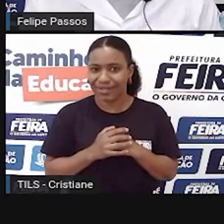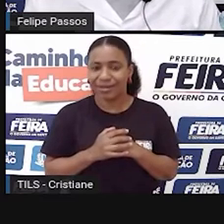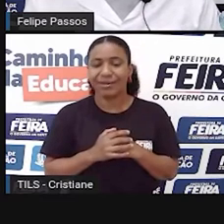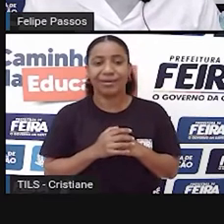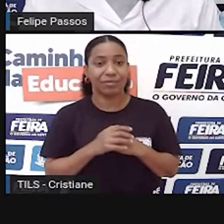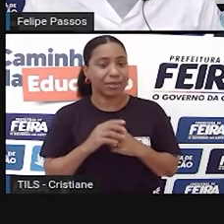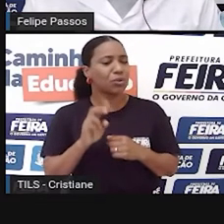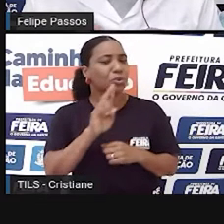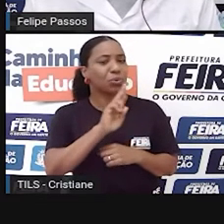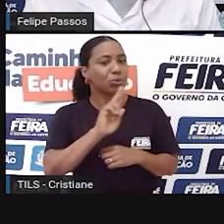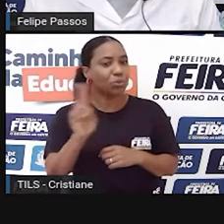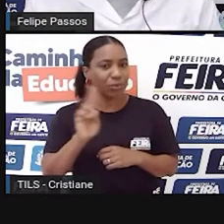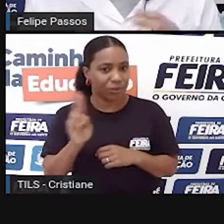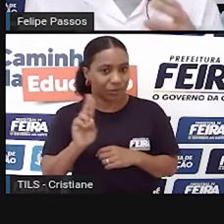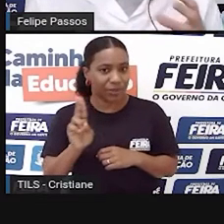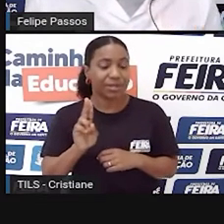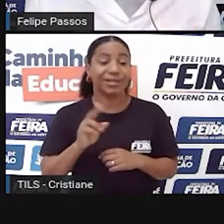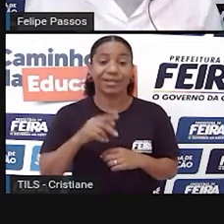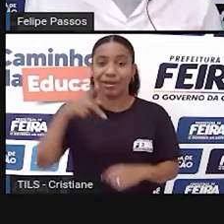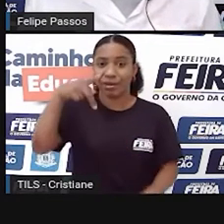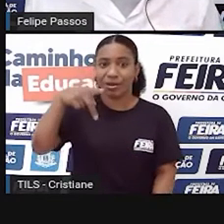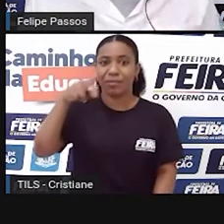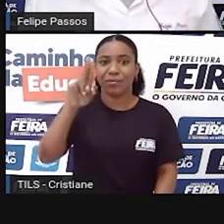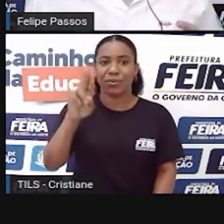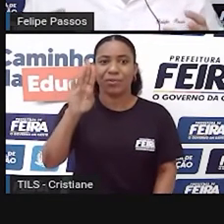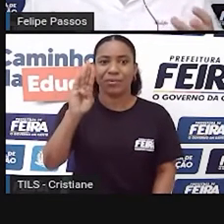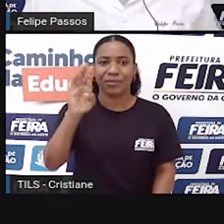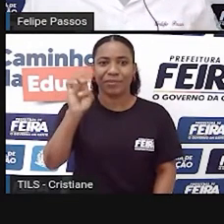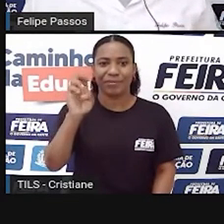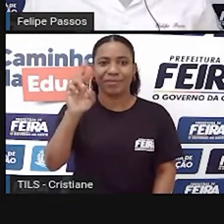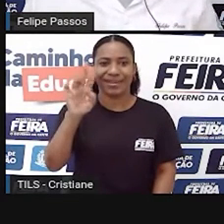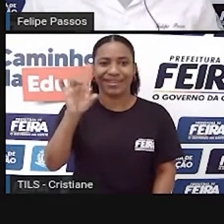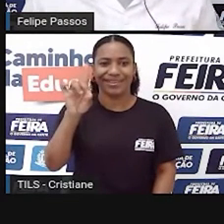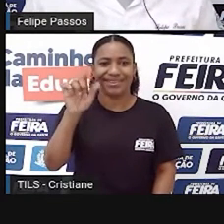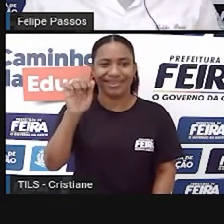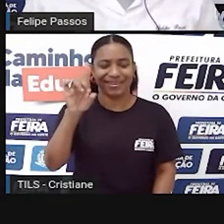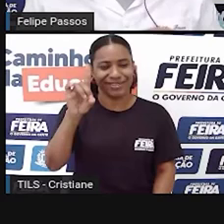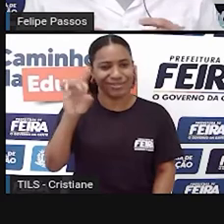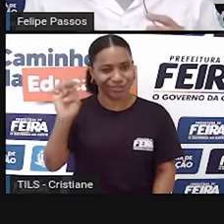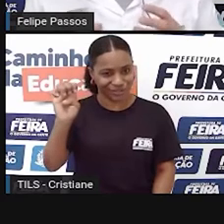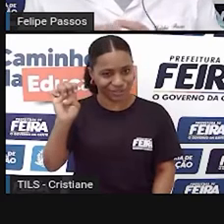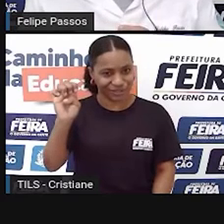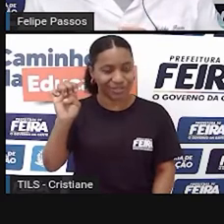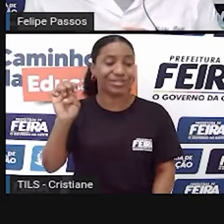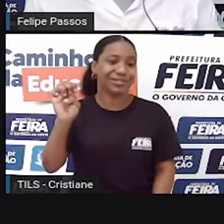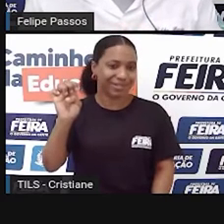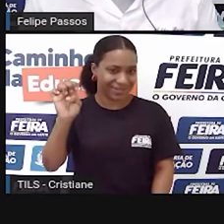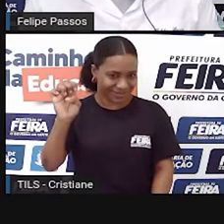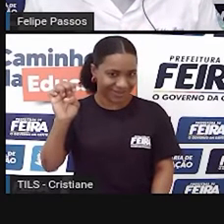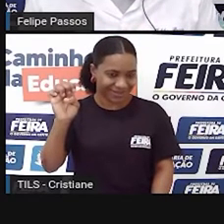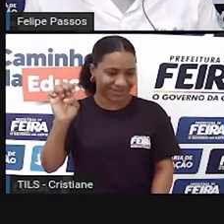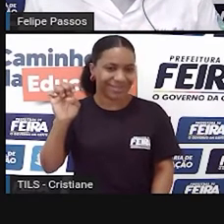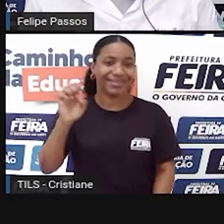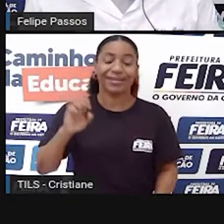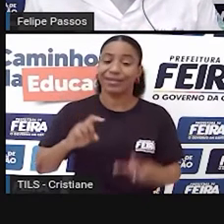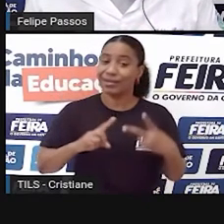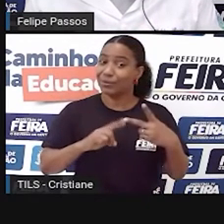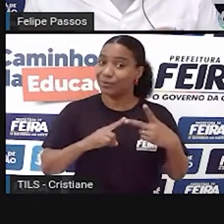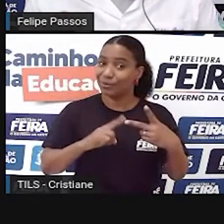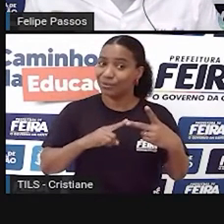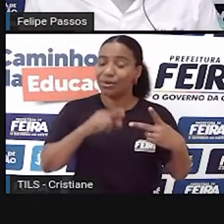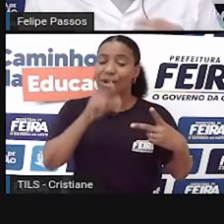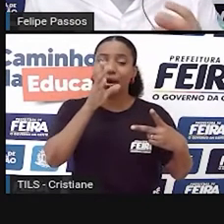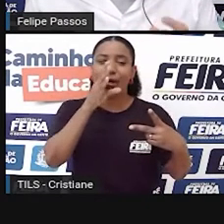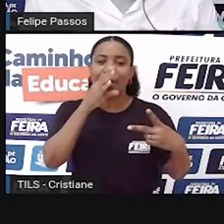eles significam. Puberdade e adolescência. Sabia que são coisas diferentes? Embora eles estejam ali muito próximos, né, no